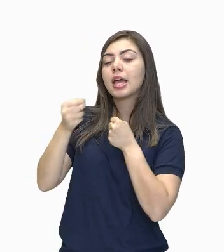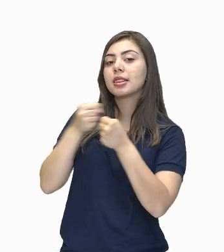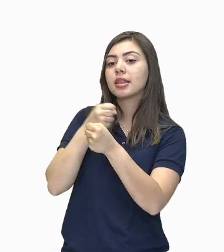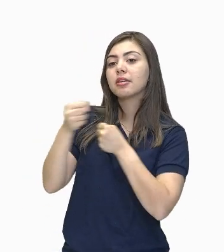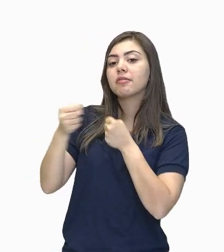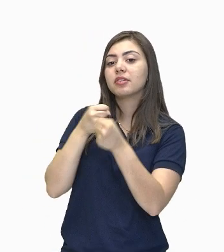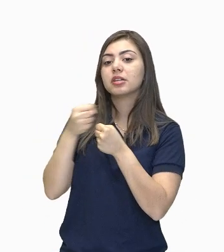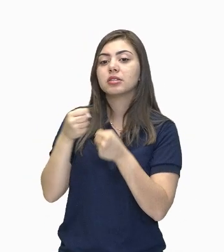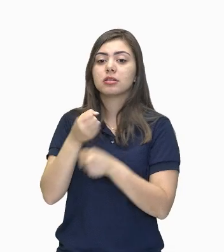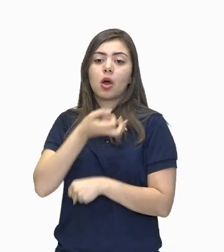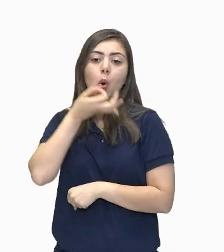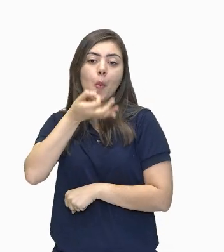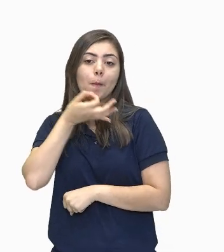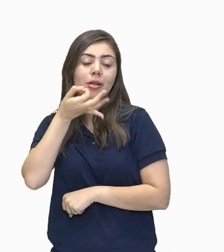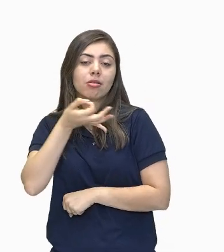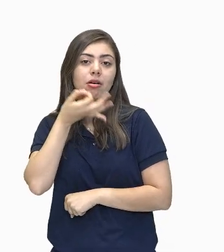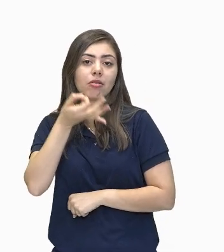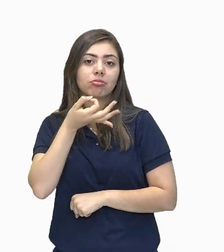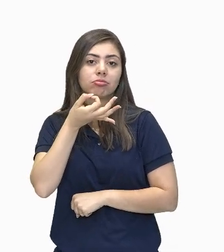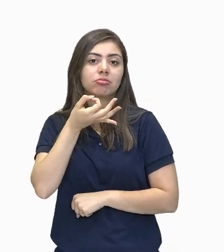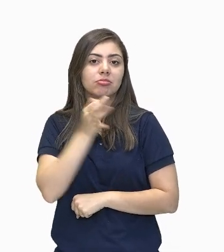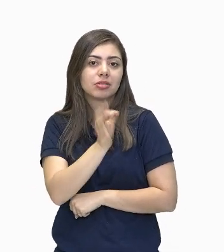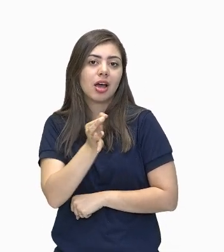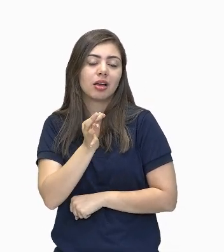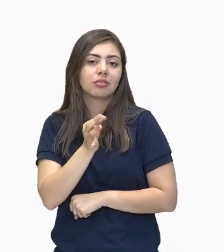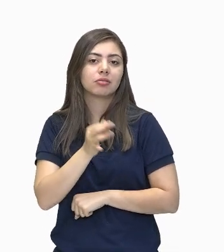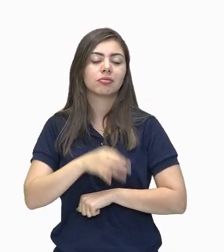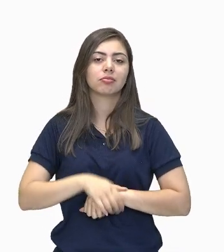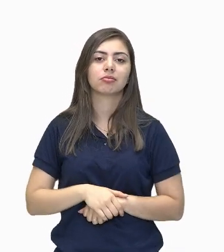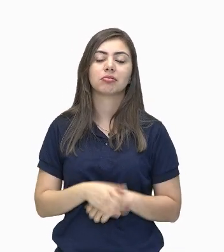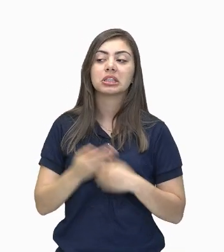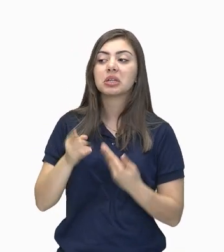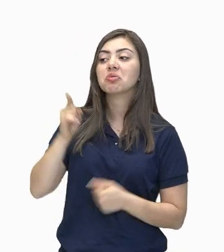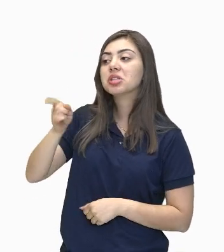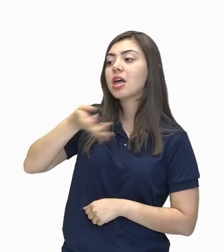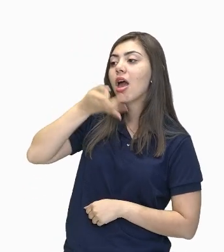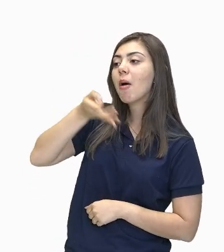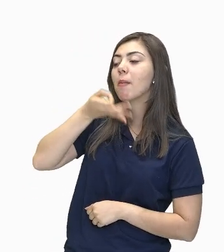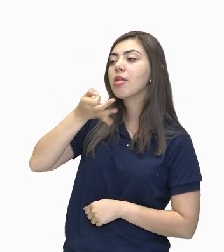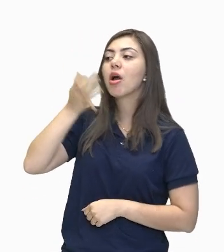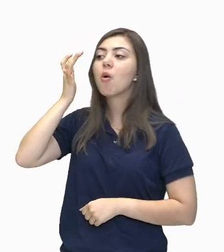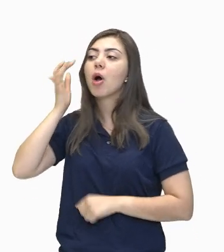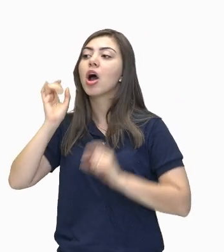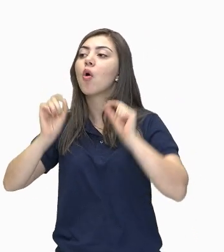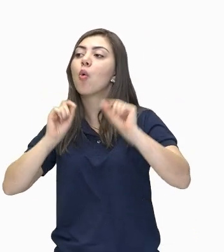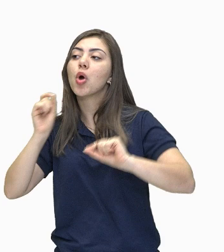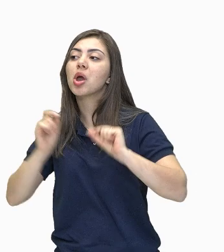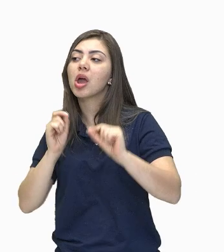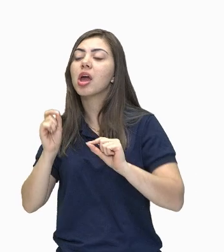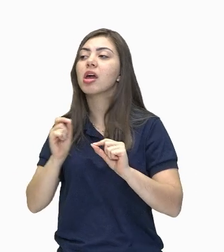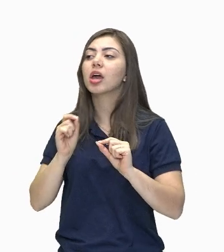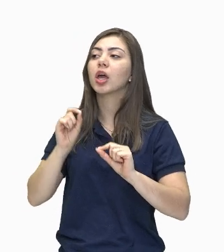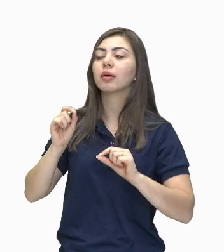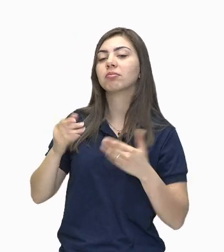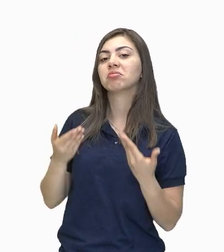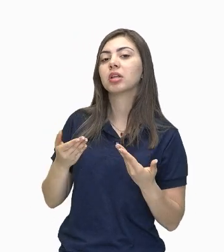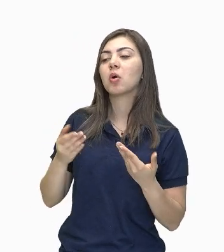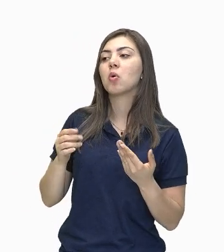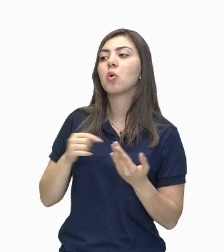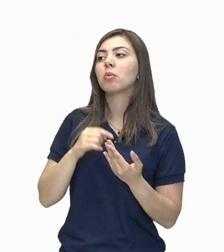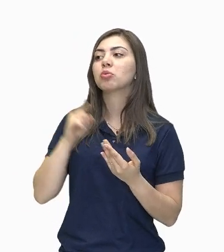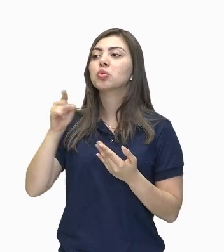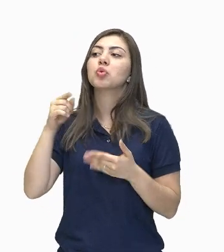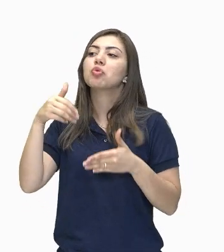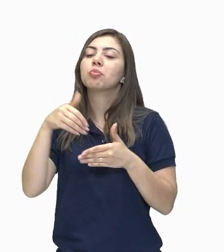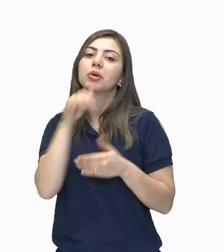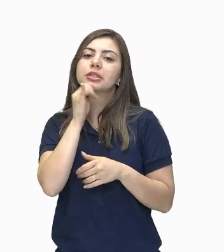sobre a opinião, né? O que a pessoa acha, o que ela não acha, né? Qual a intenção de voto